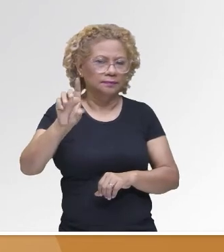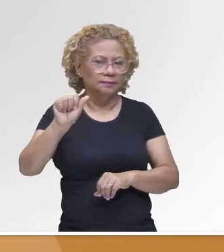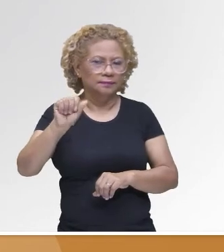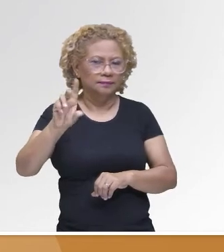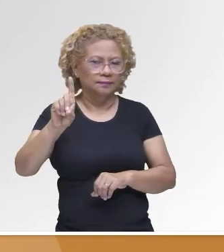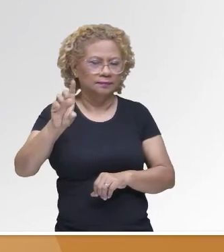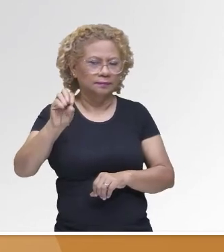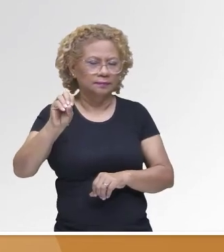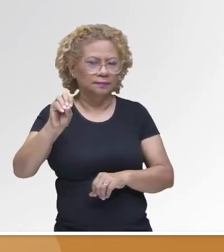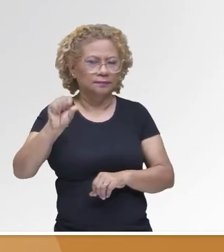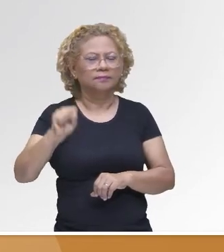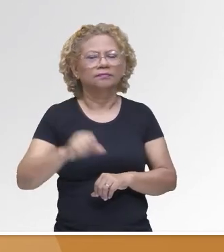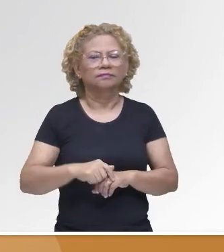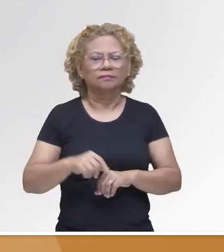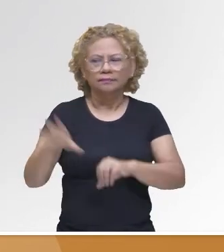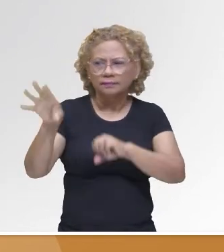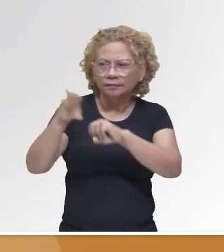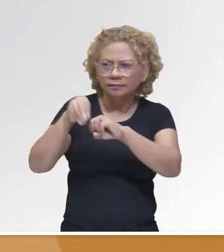aquele problema.